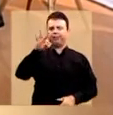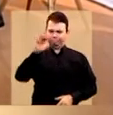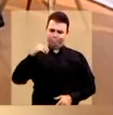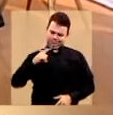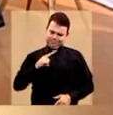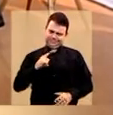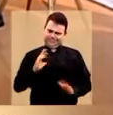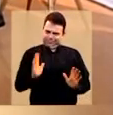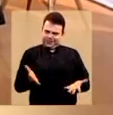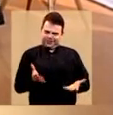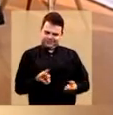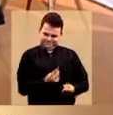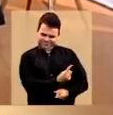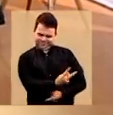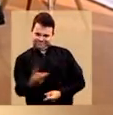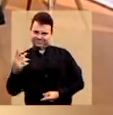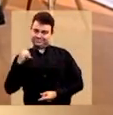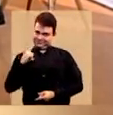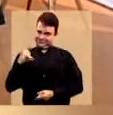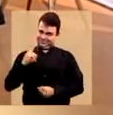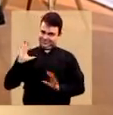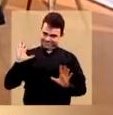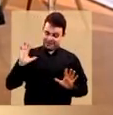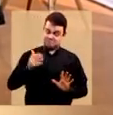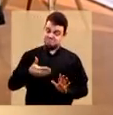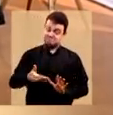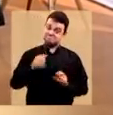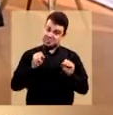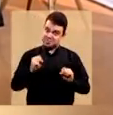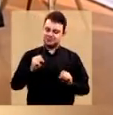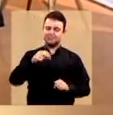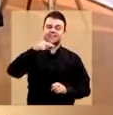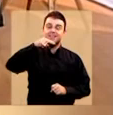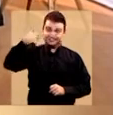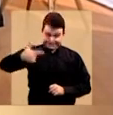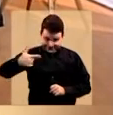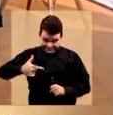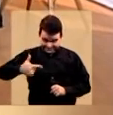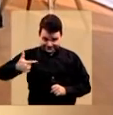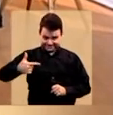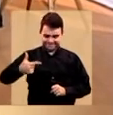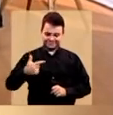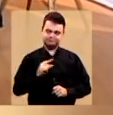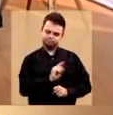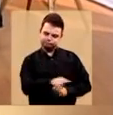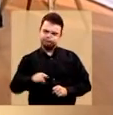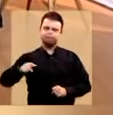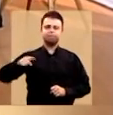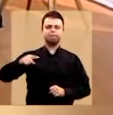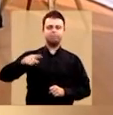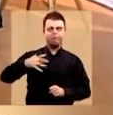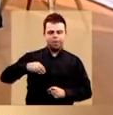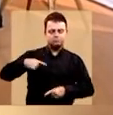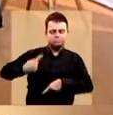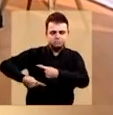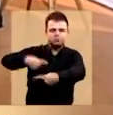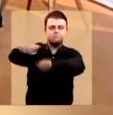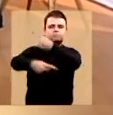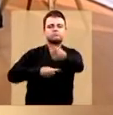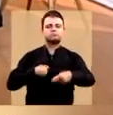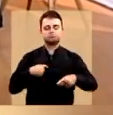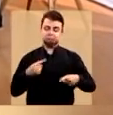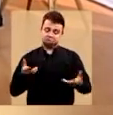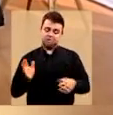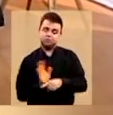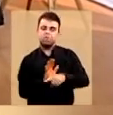já penso nos meus netos, que eu estou nos meus netos já, claro, para bisnetos. Lógico. Então é por eles, é para essa geração que vem vindo aí, que a gente está